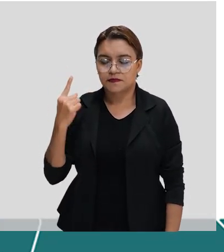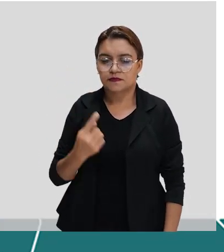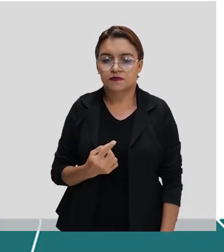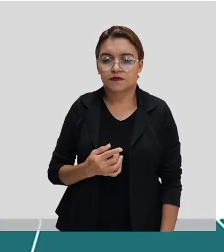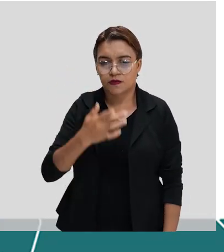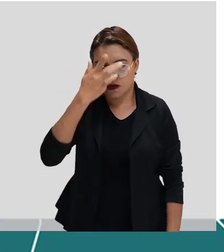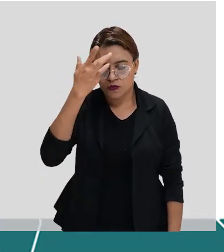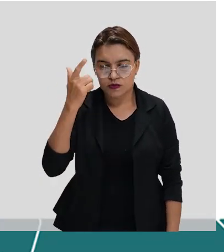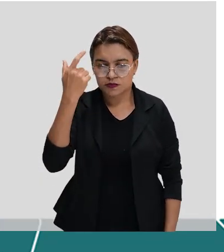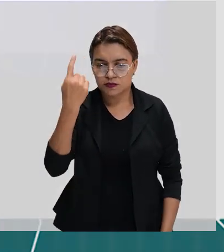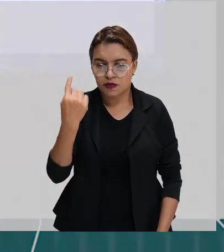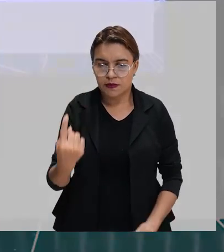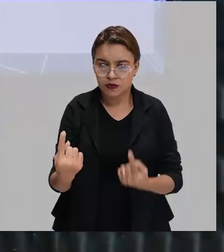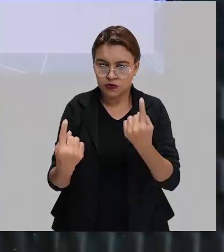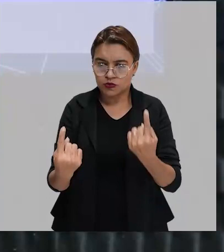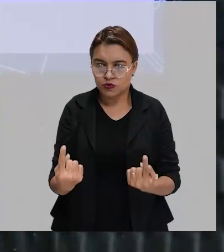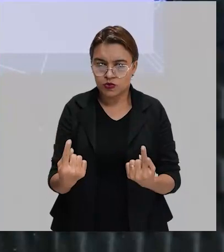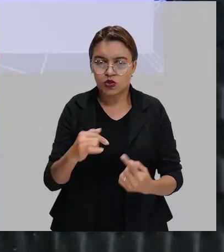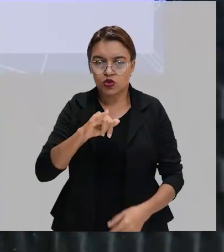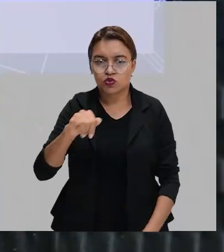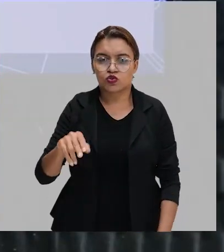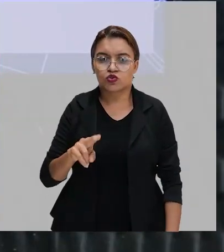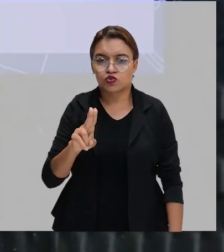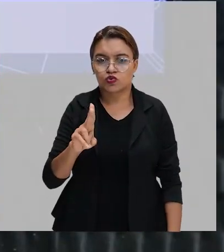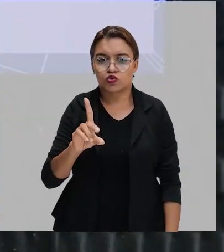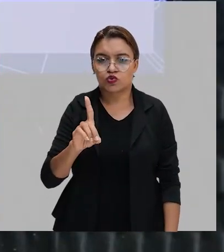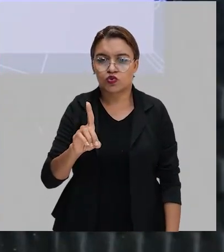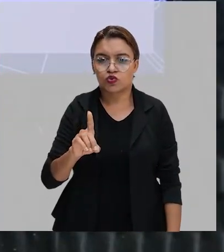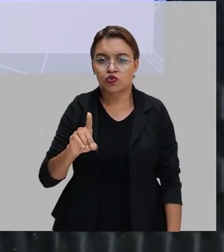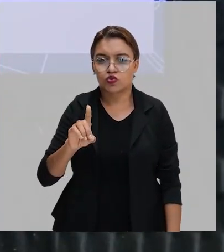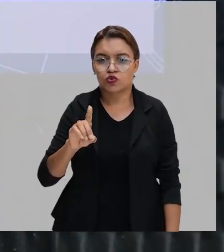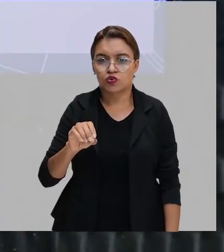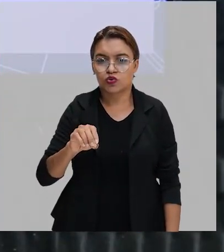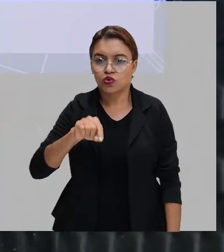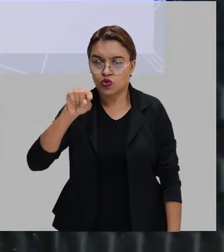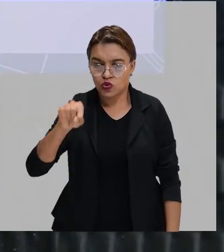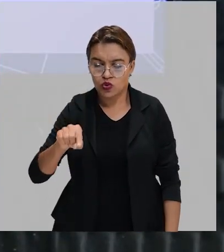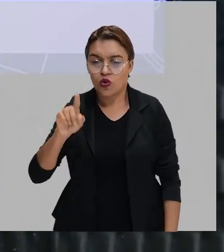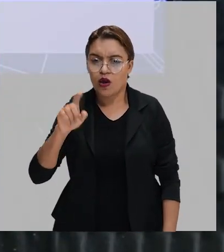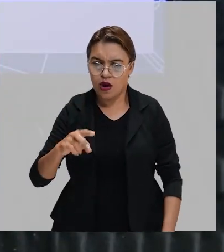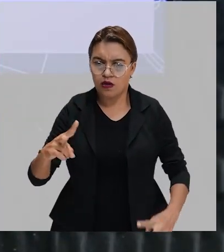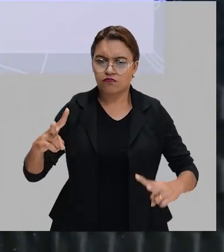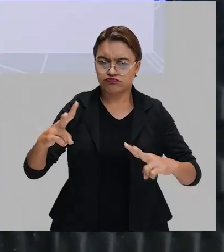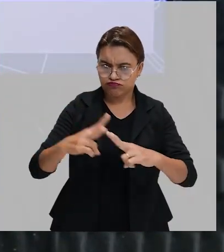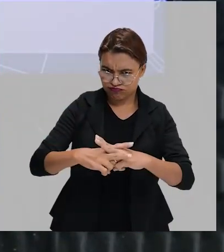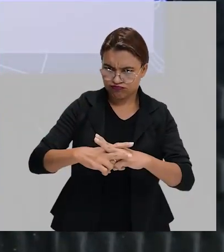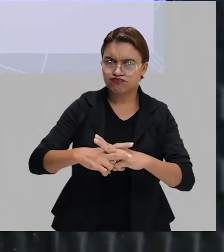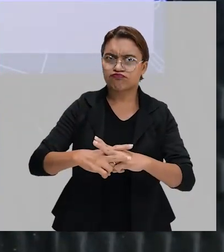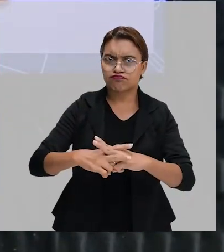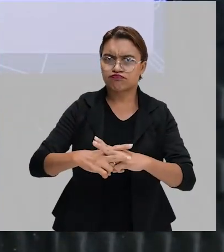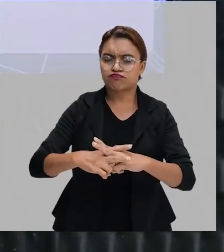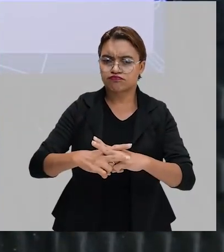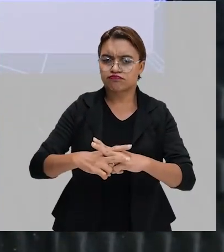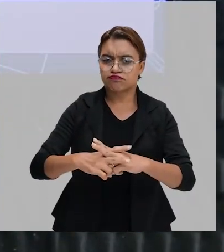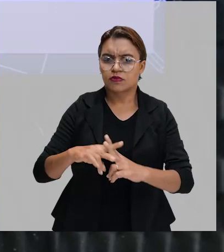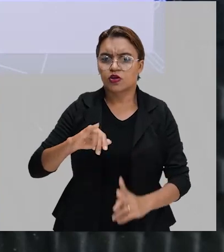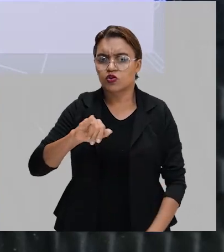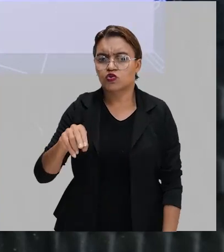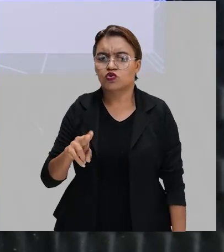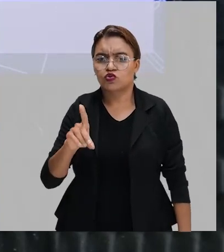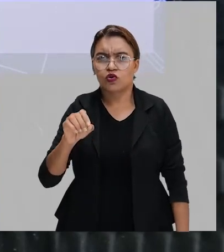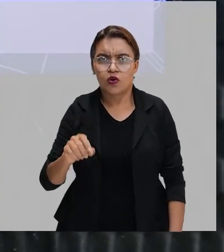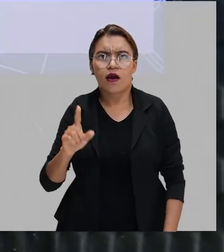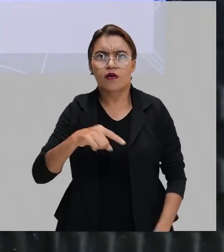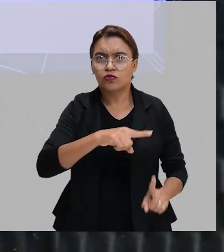judocas estão aqui lutando. Está havendo o quê? Um combate direto. Então, o judô é uma modalidade